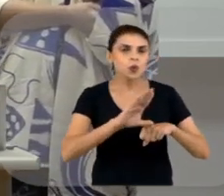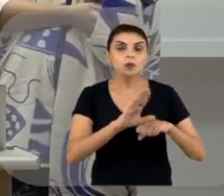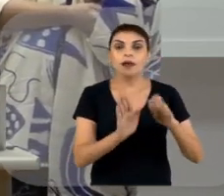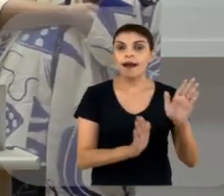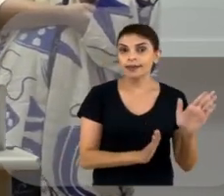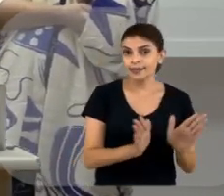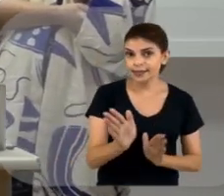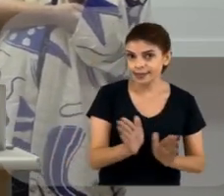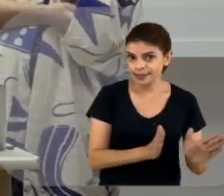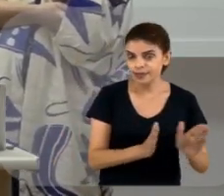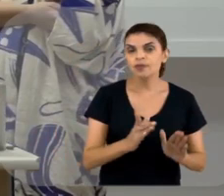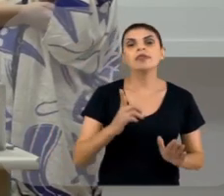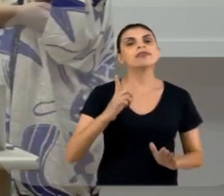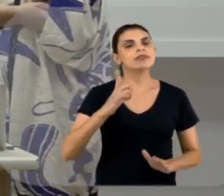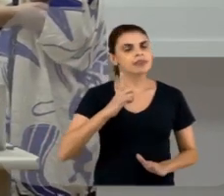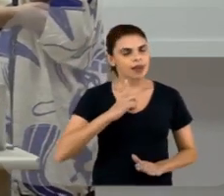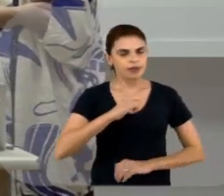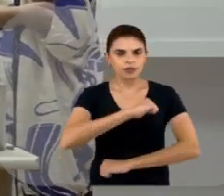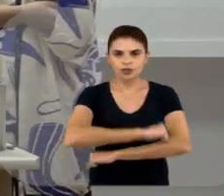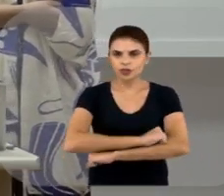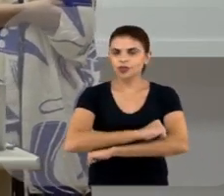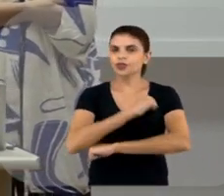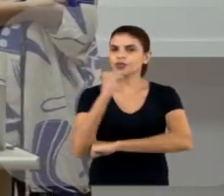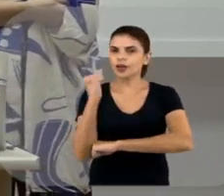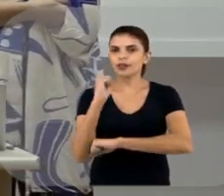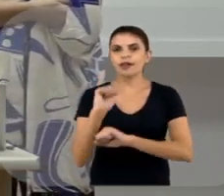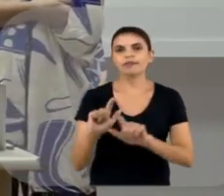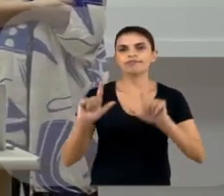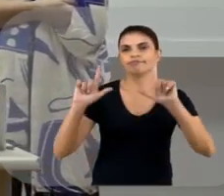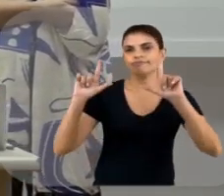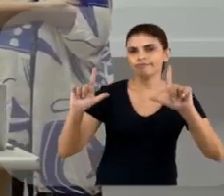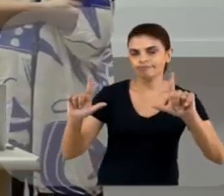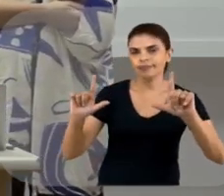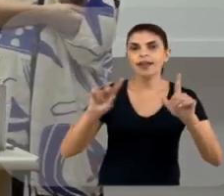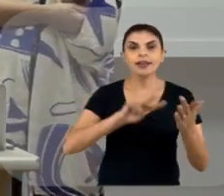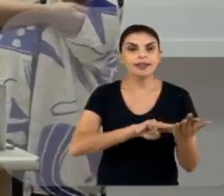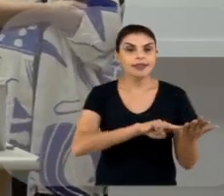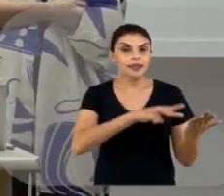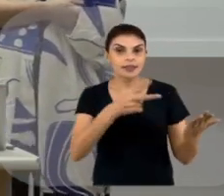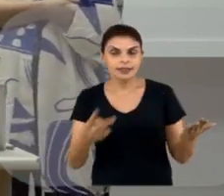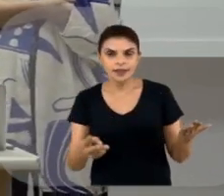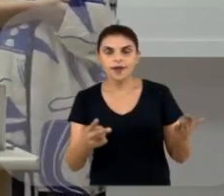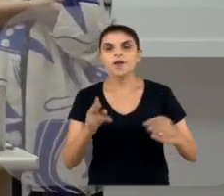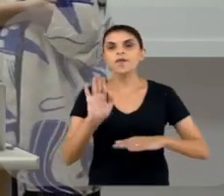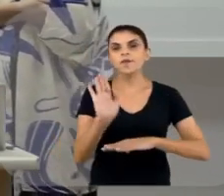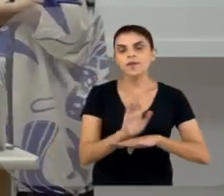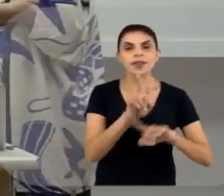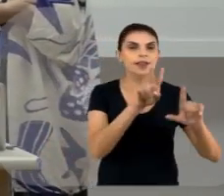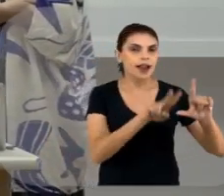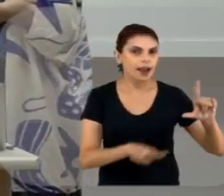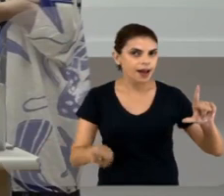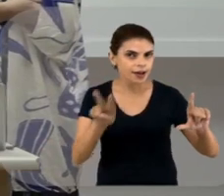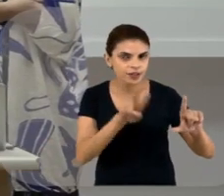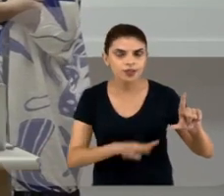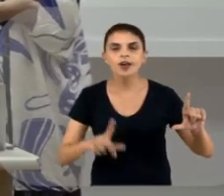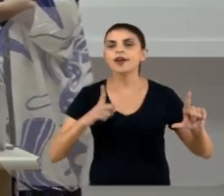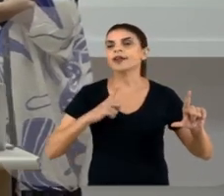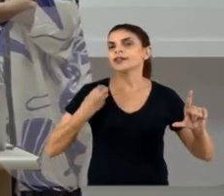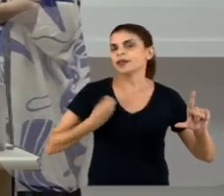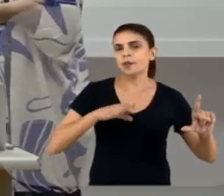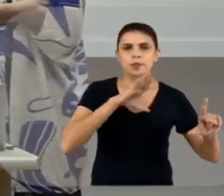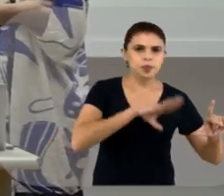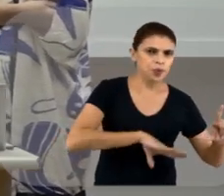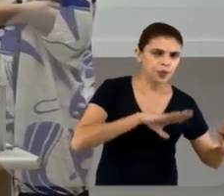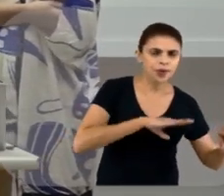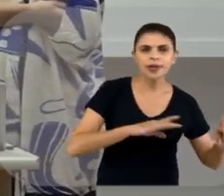cursos acessíveis, né, então tem essa preocupação com transcrição de vídeo, com legenda de vídeo, tanto